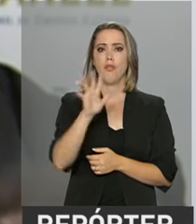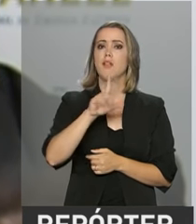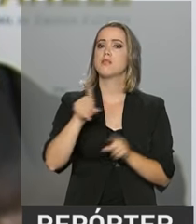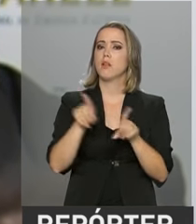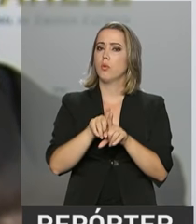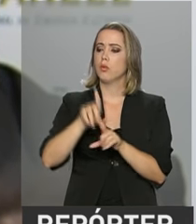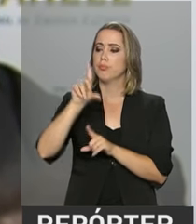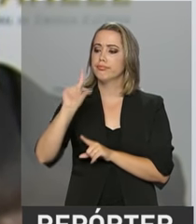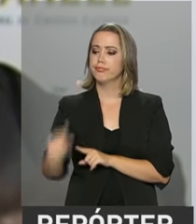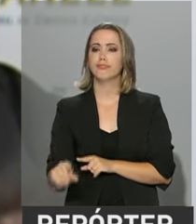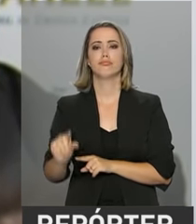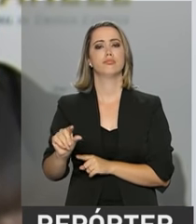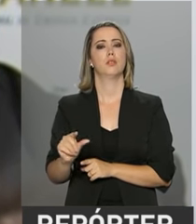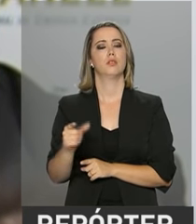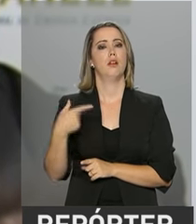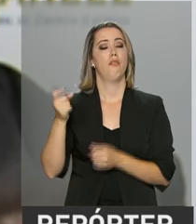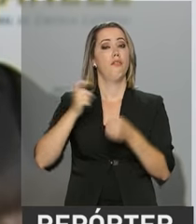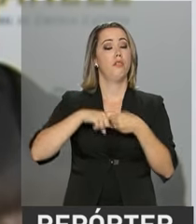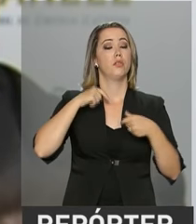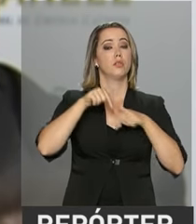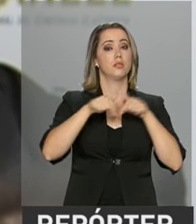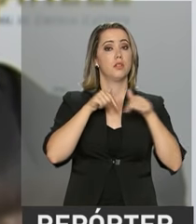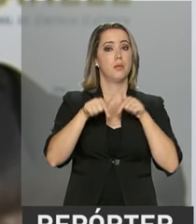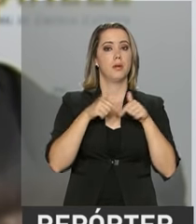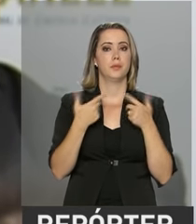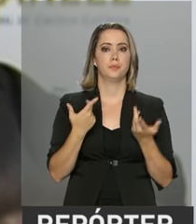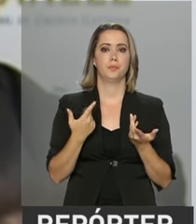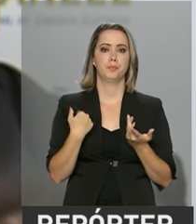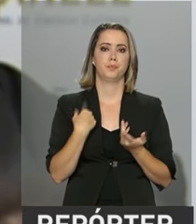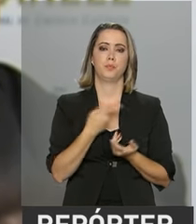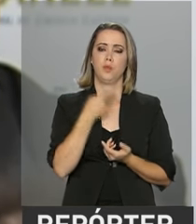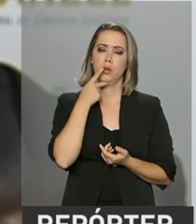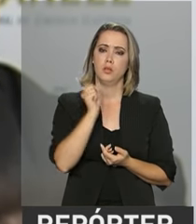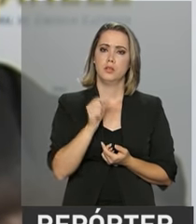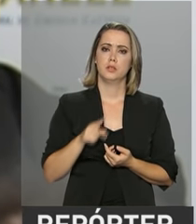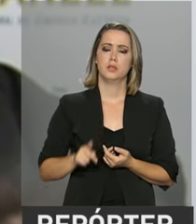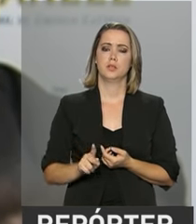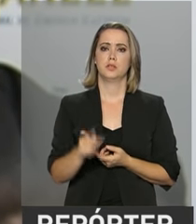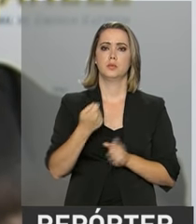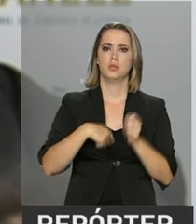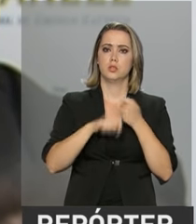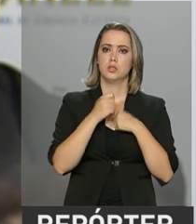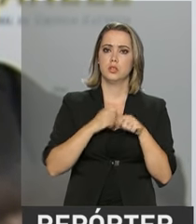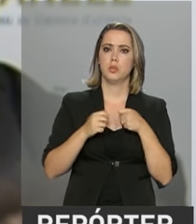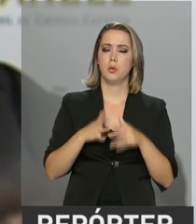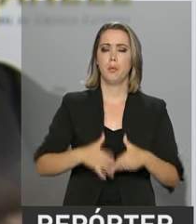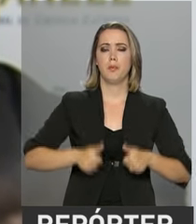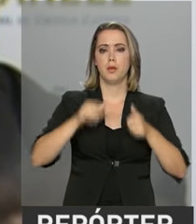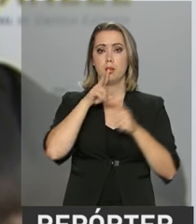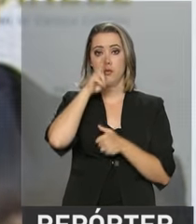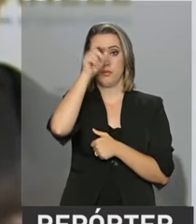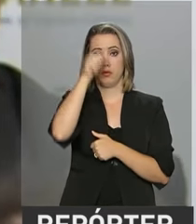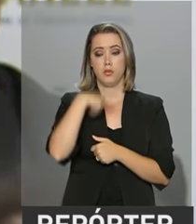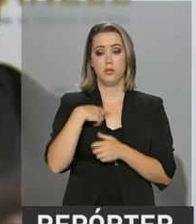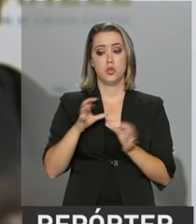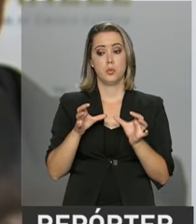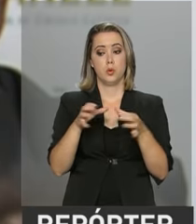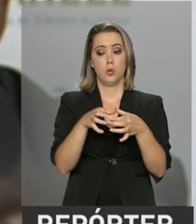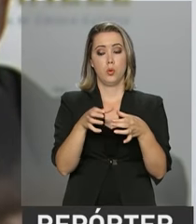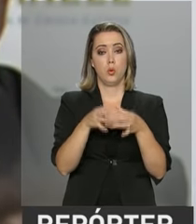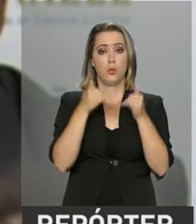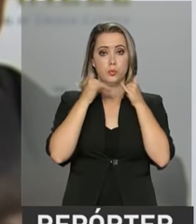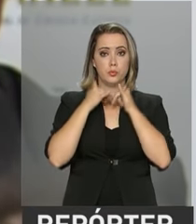pela volta eu tenho dito o nome mais forte primeiramente pelo setor